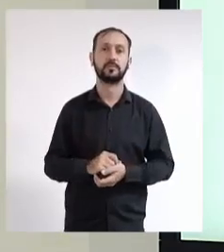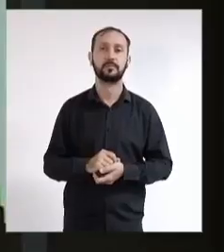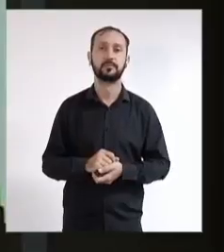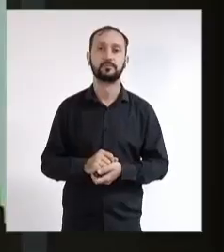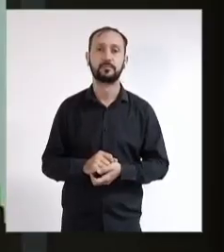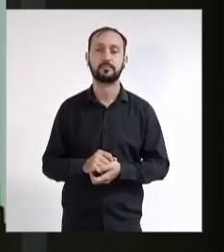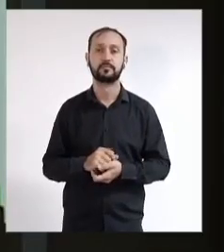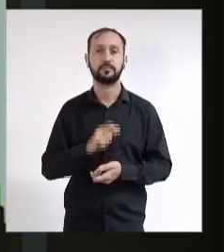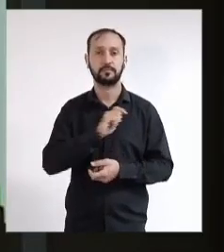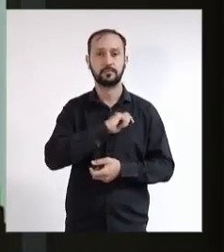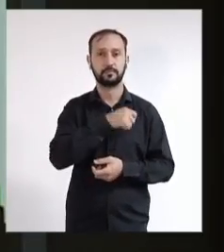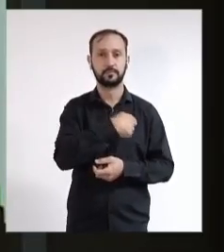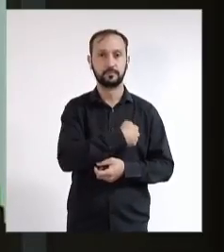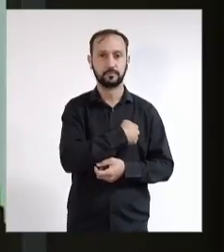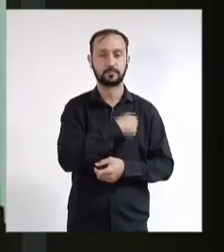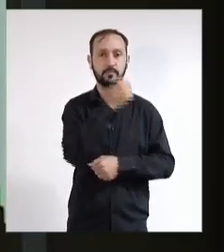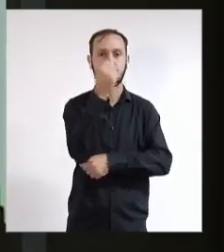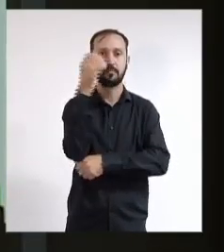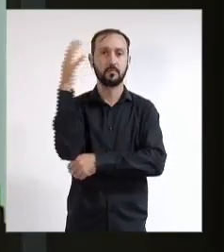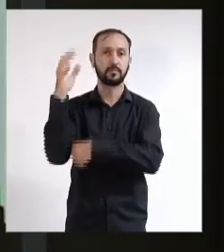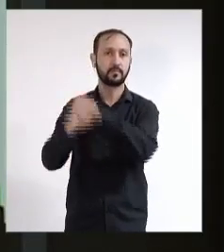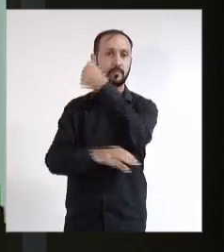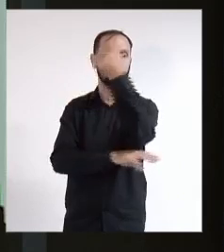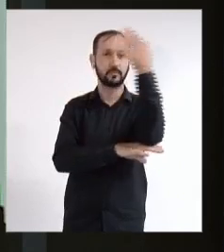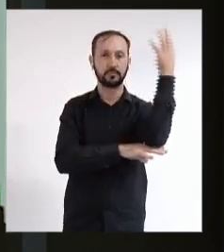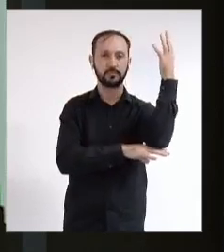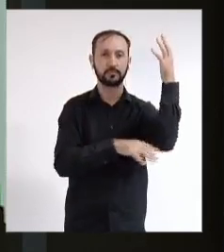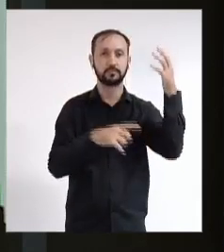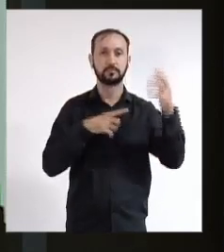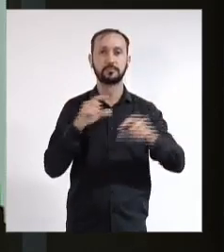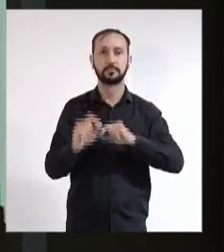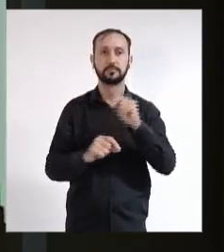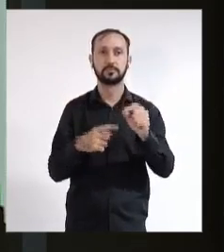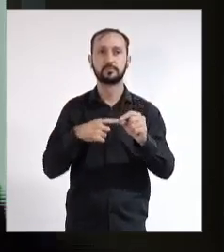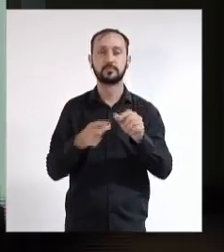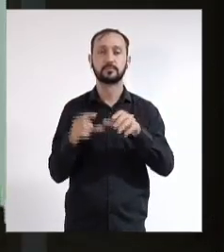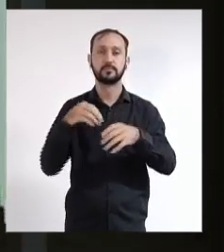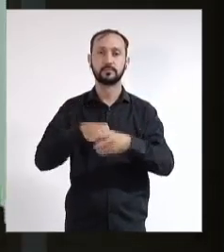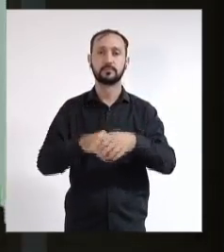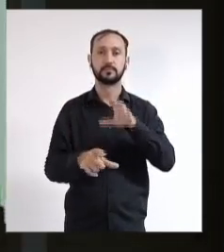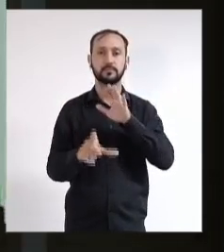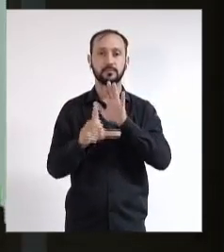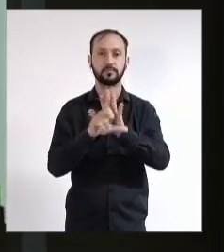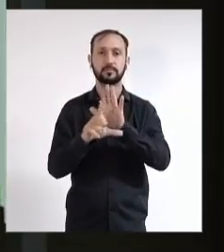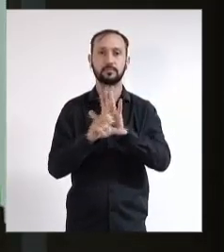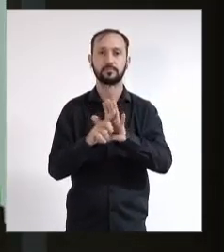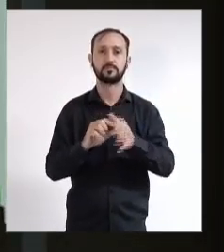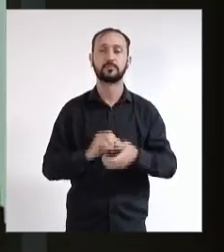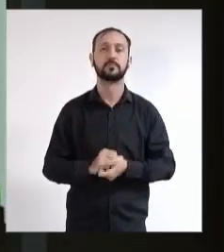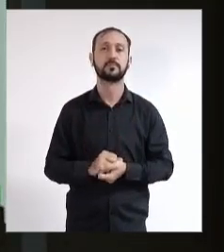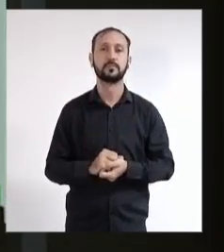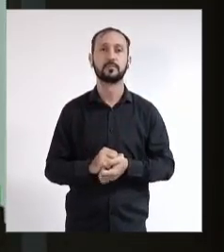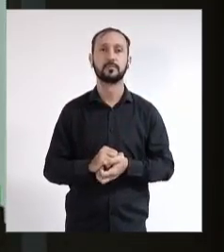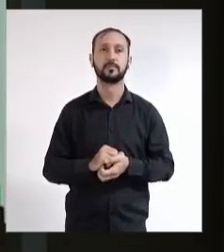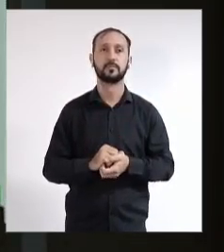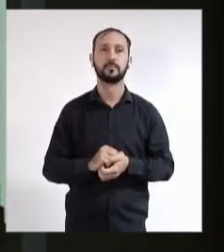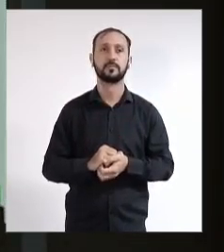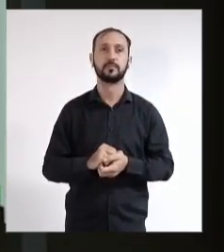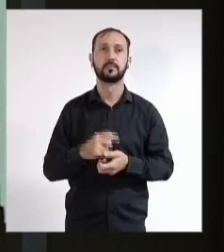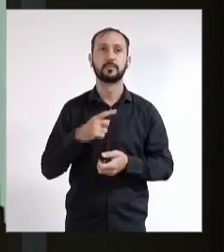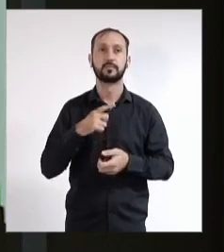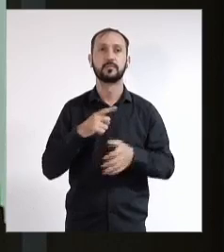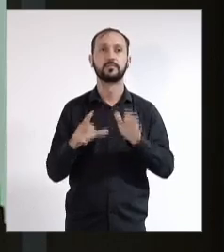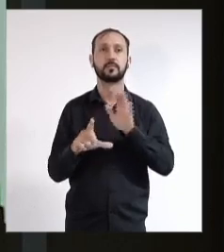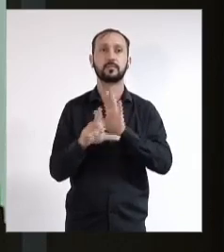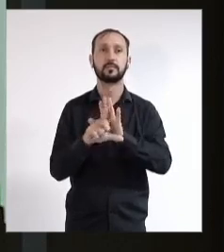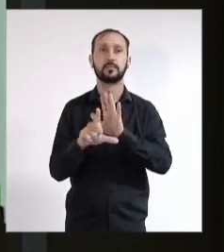fiscalização ambiental além de baseada mesmo que é baseada também na lei é de crimes ambientais tem uma lei